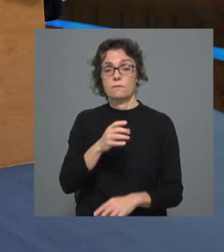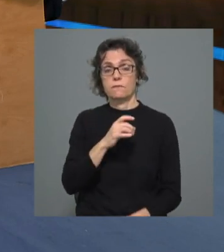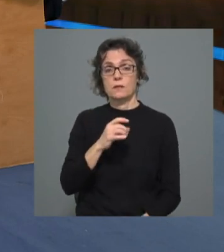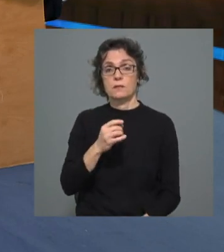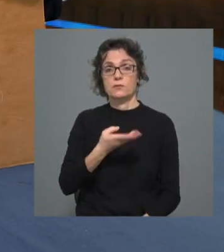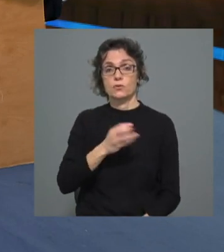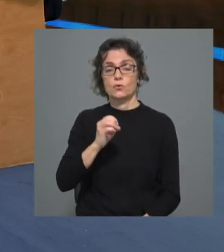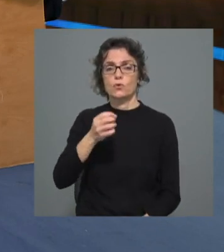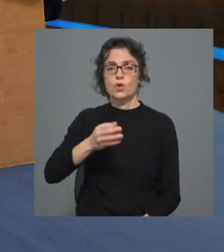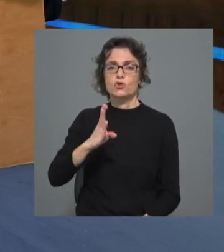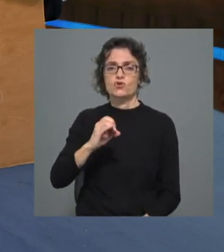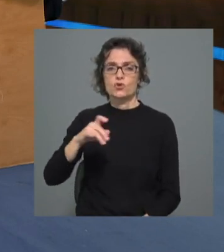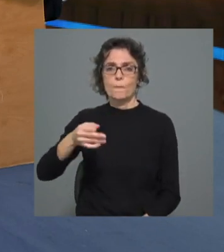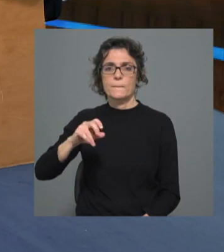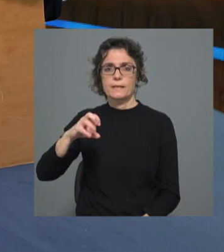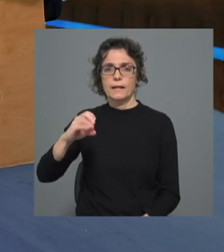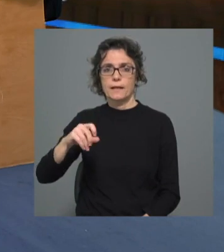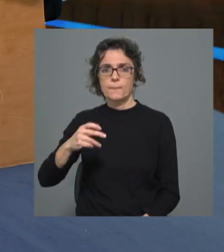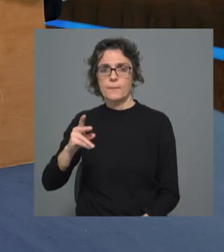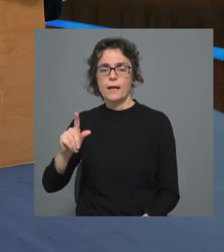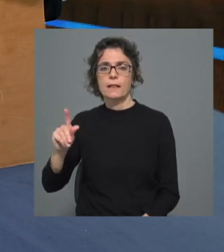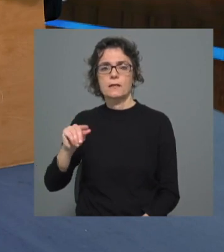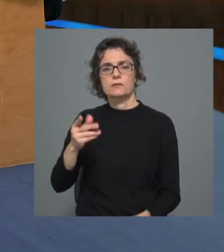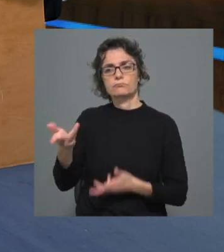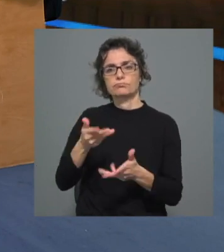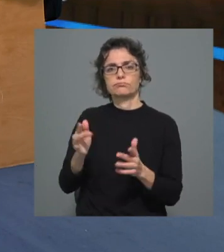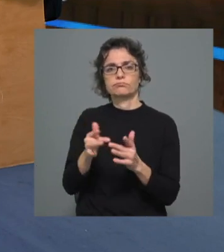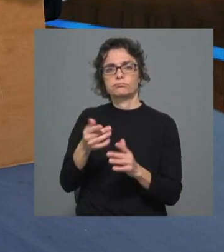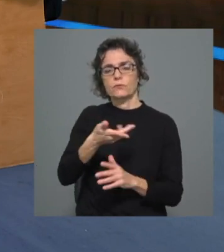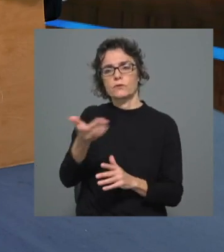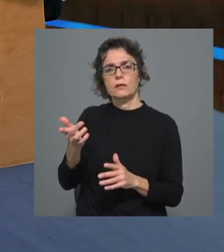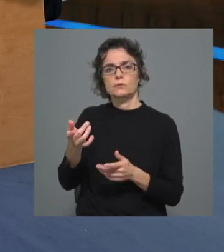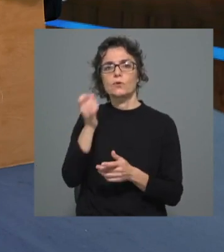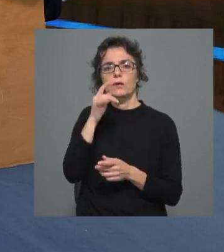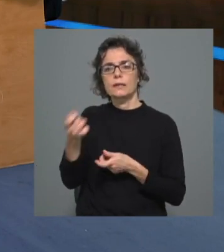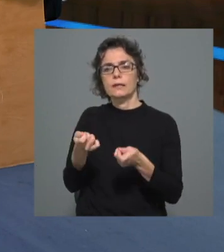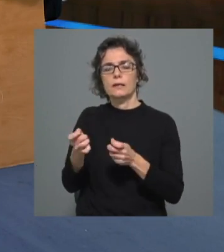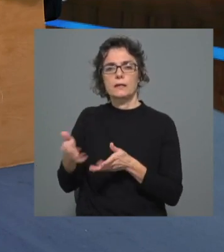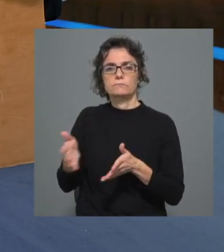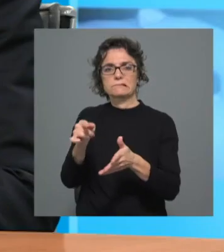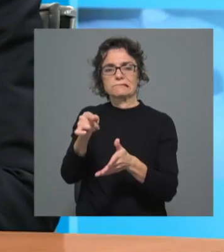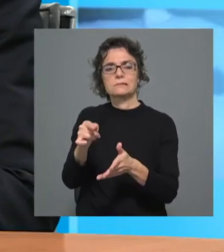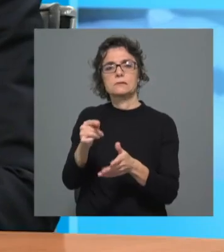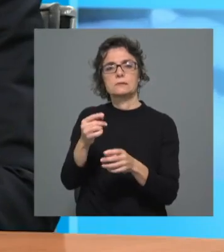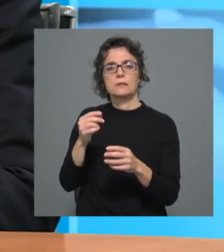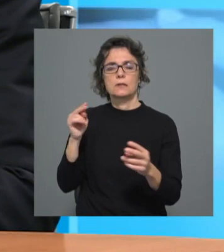já contactou com os orientadores da jornada para ver como é que também poderiam